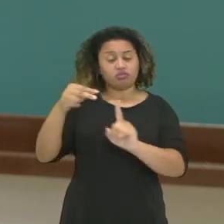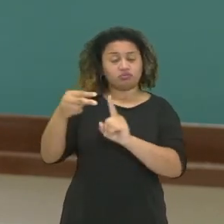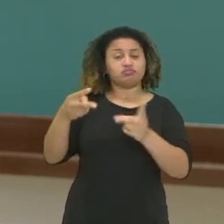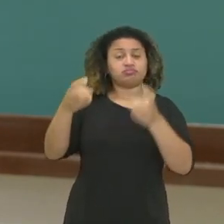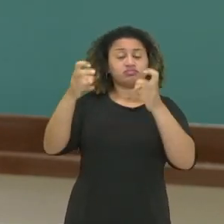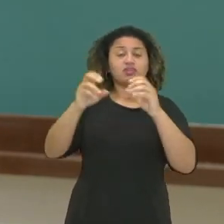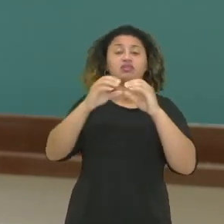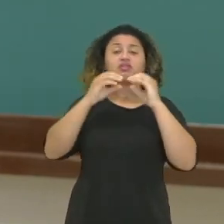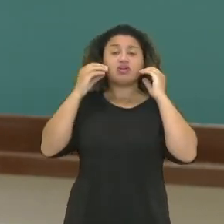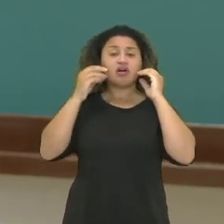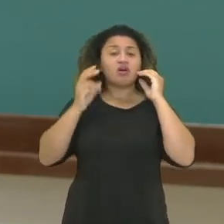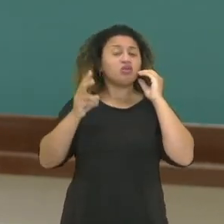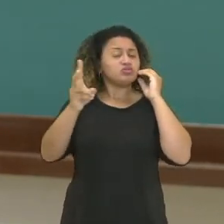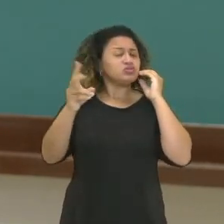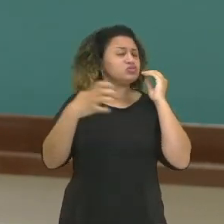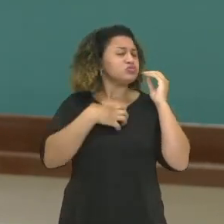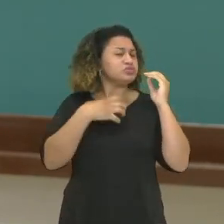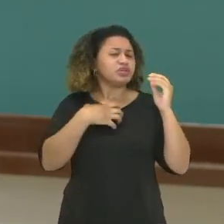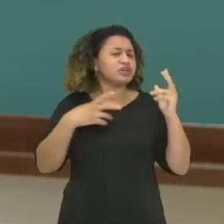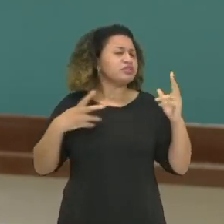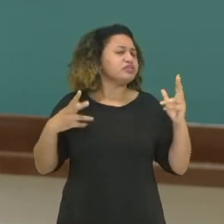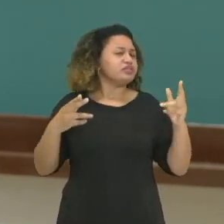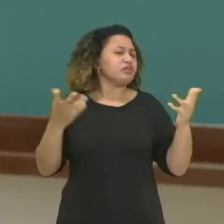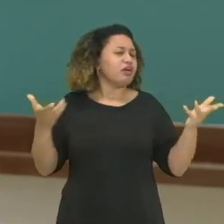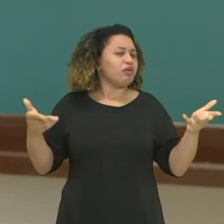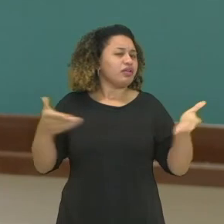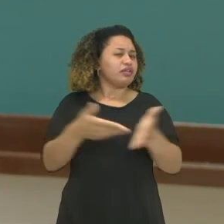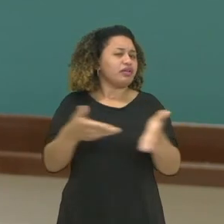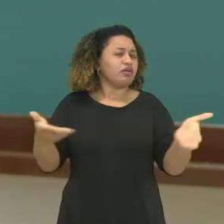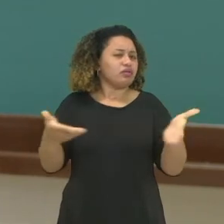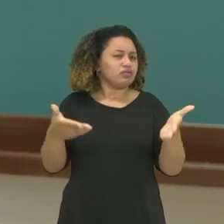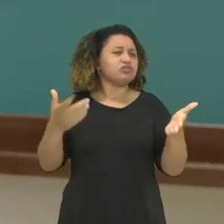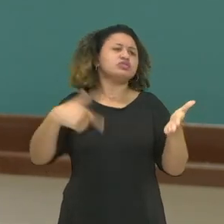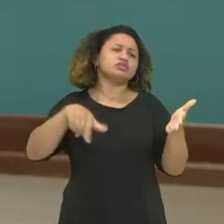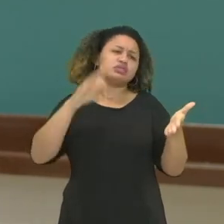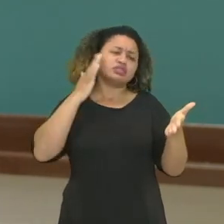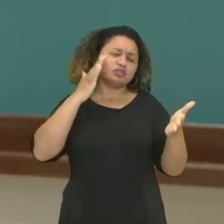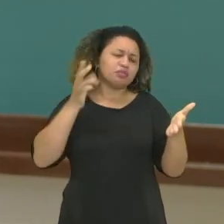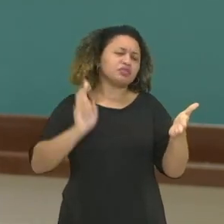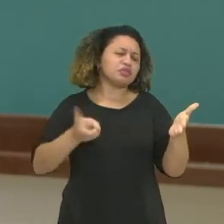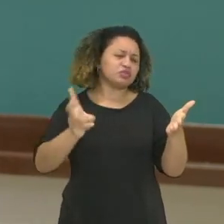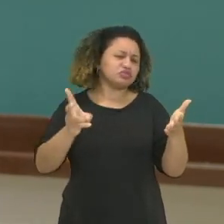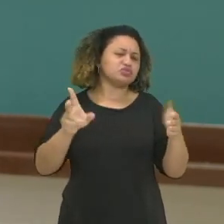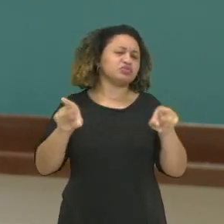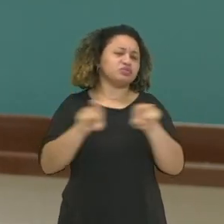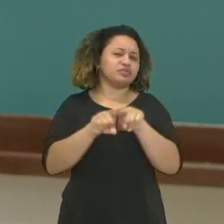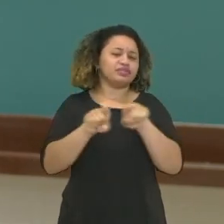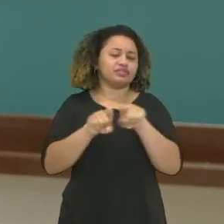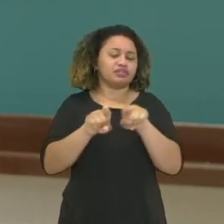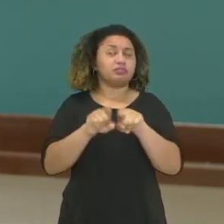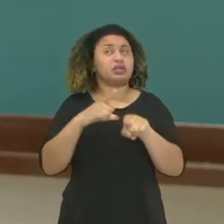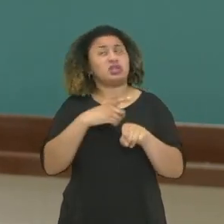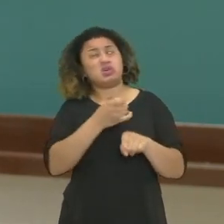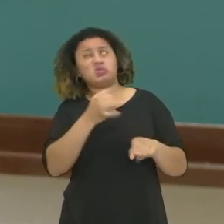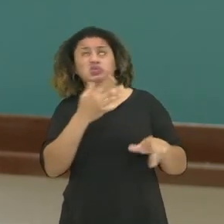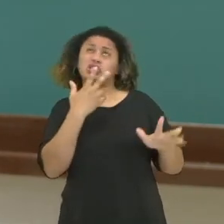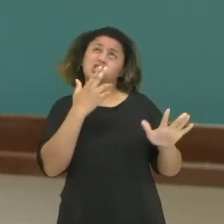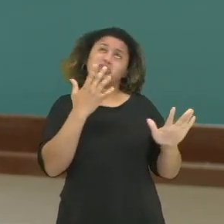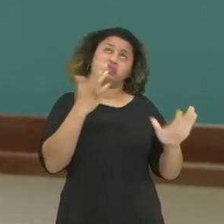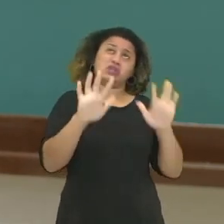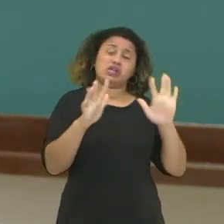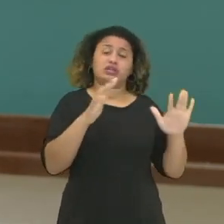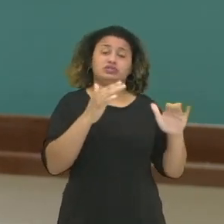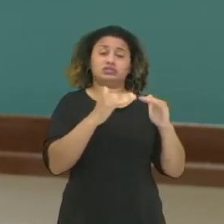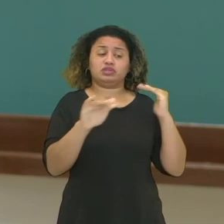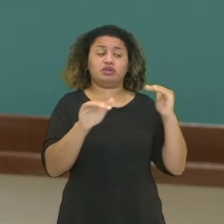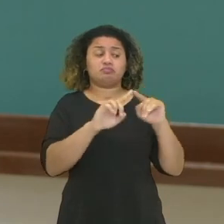machadiana continua atual? Claro que a gente sabe que continua um pouco atual, né? Há alguém que possa até discordar, mas no,